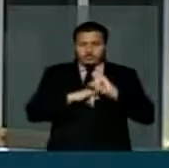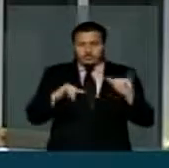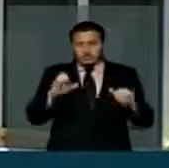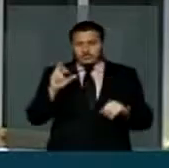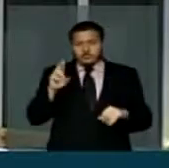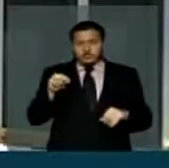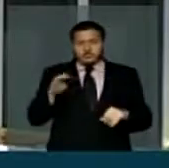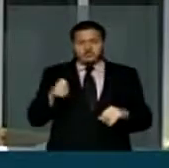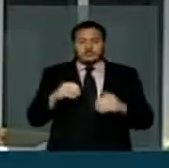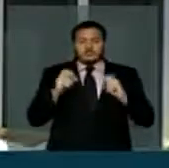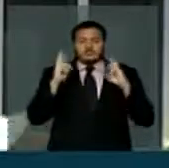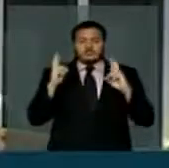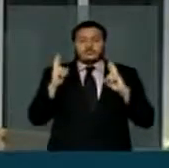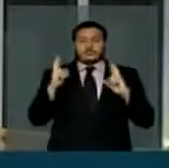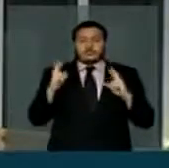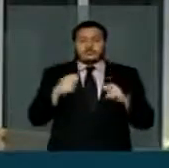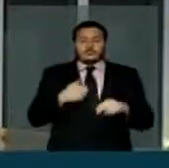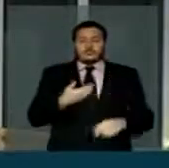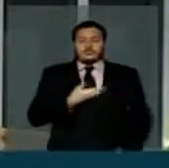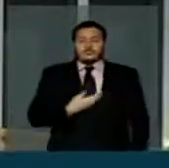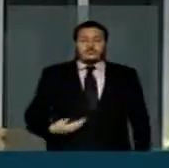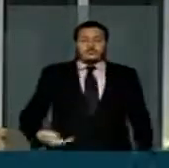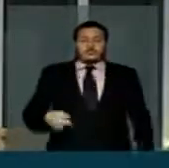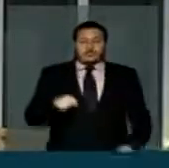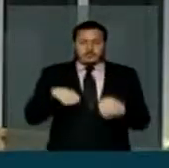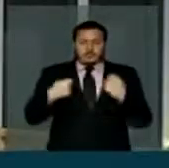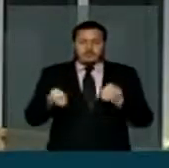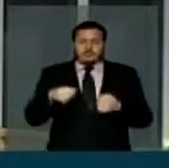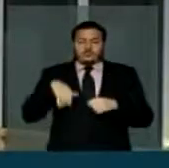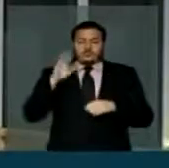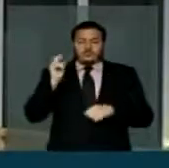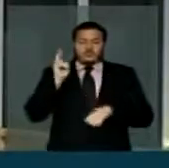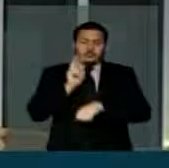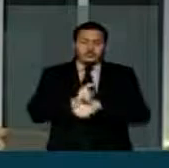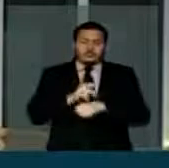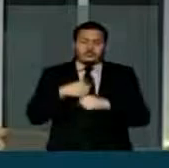Espero que os governos dêem mais atenção para a segurança,